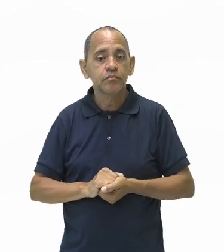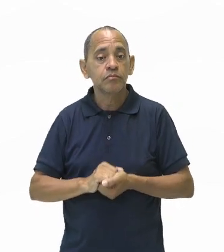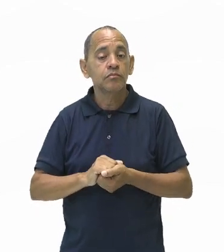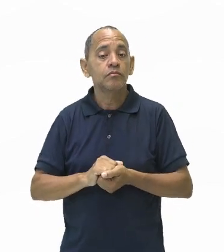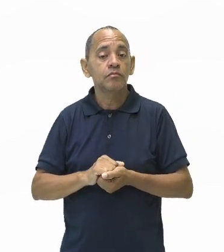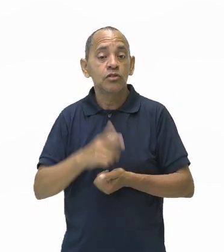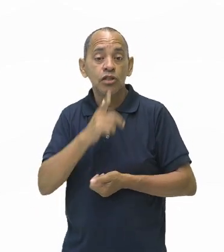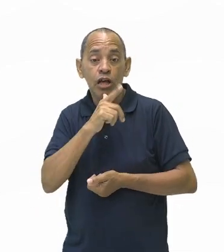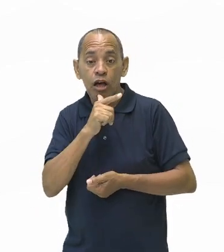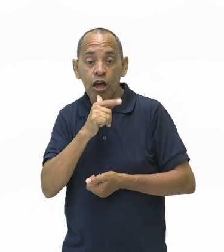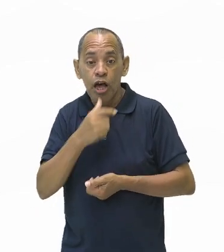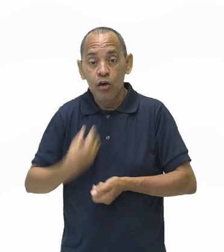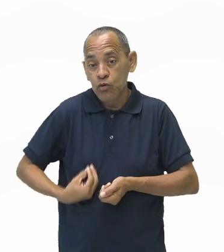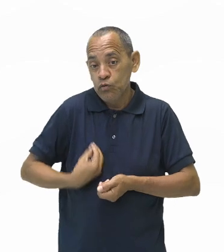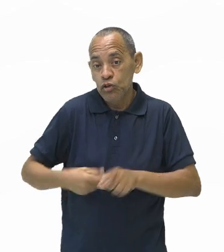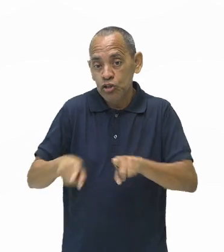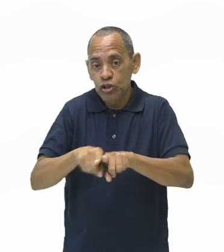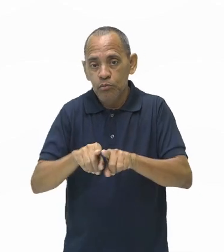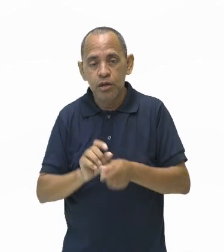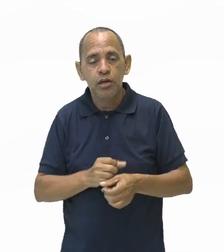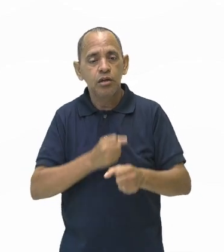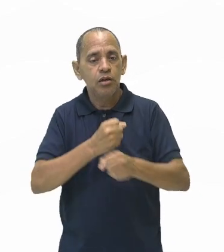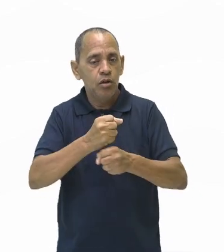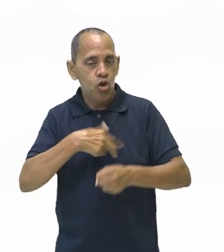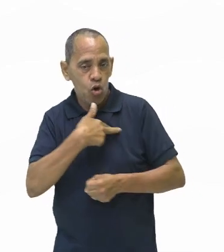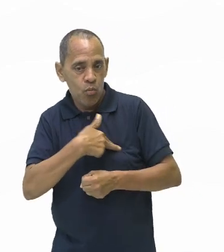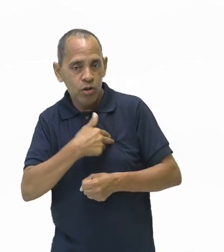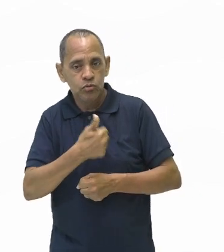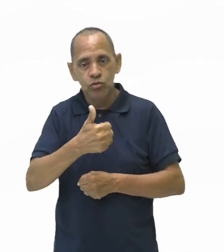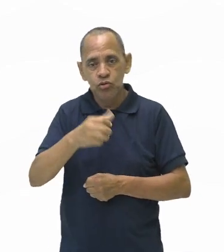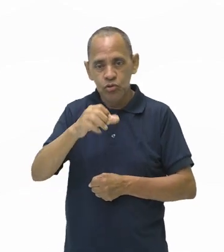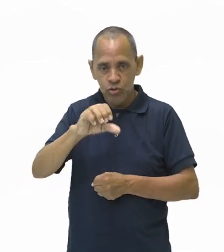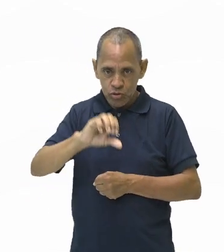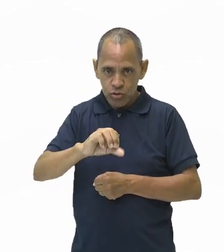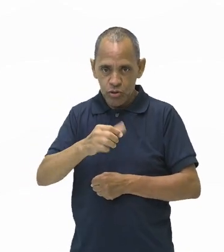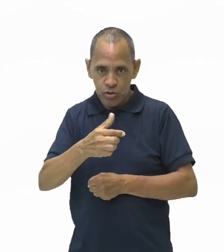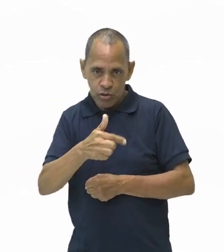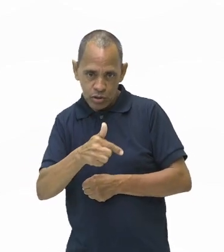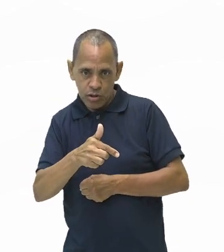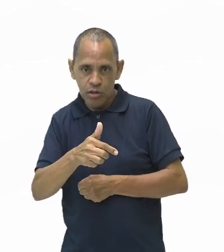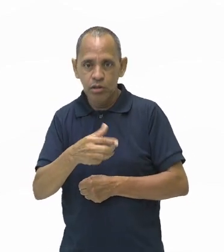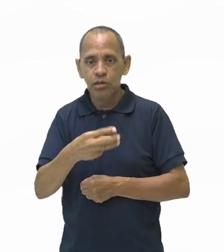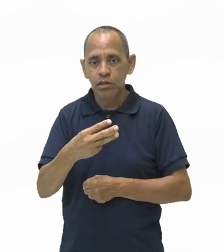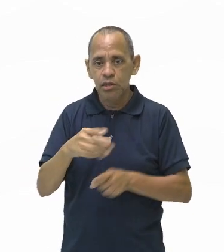é um romance de 1973, A Hora da Estrela, romance também